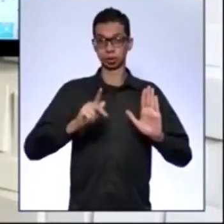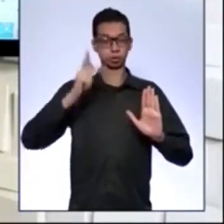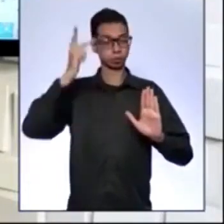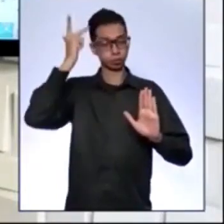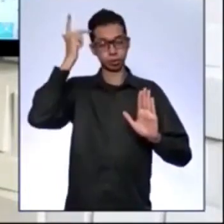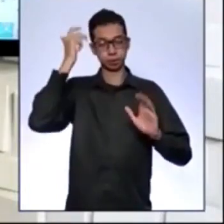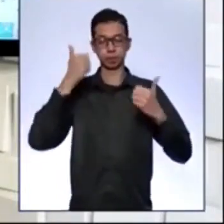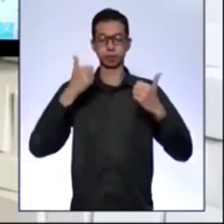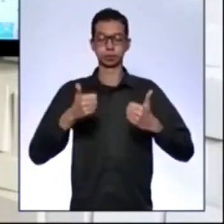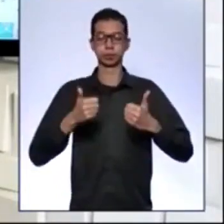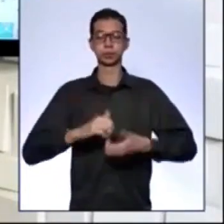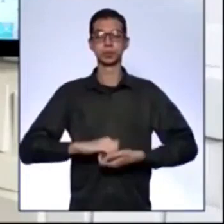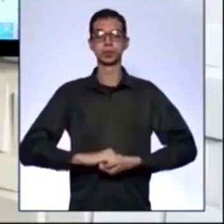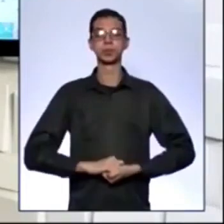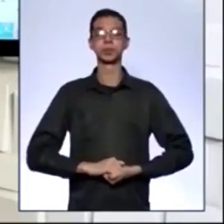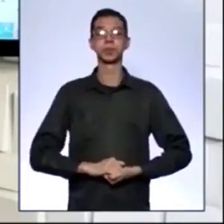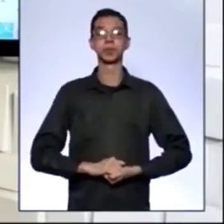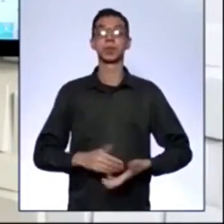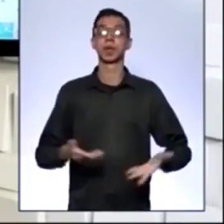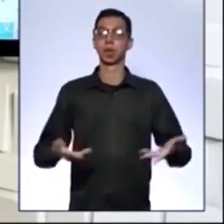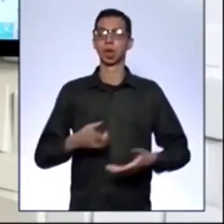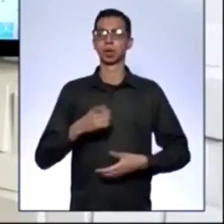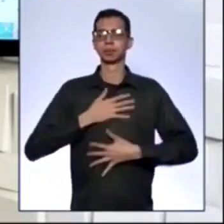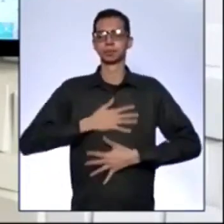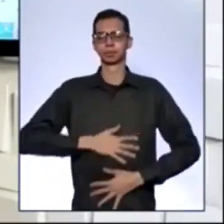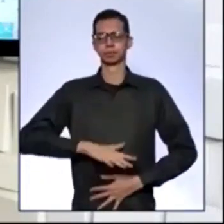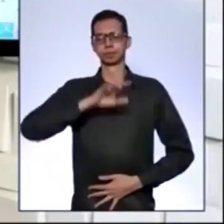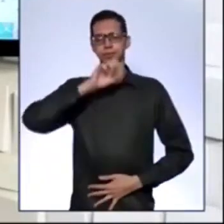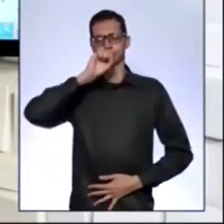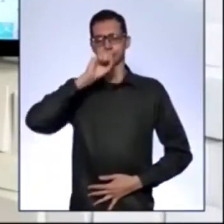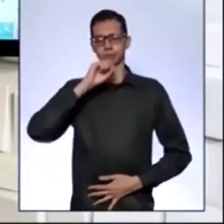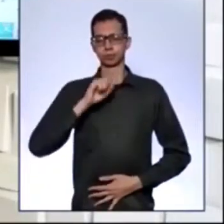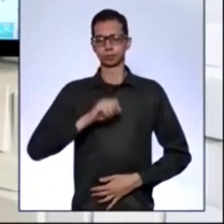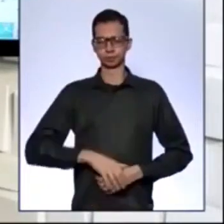bem bom respira e